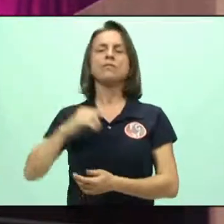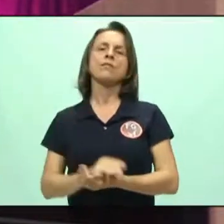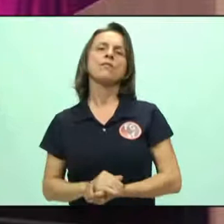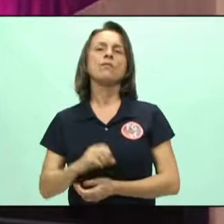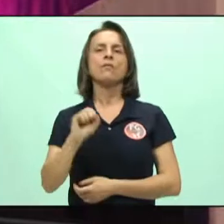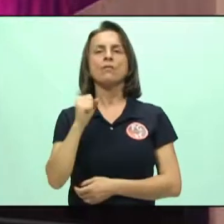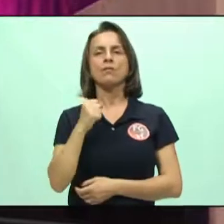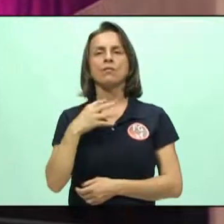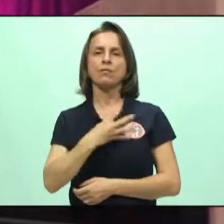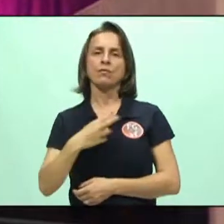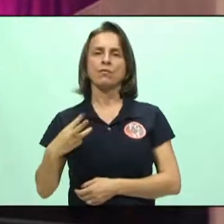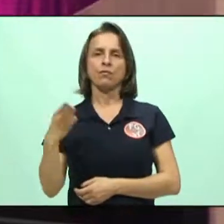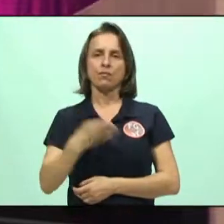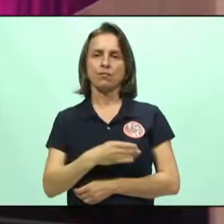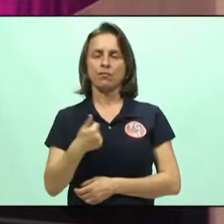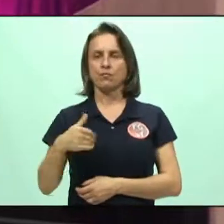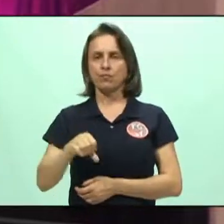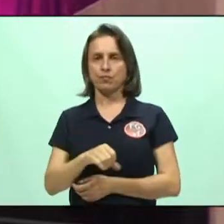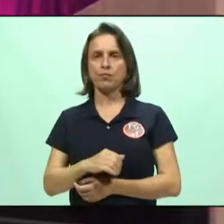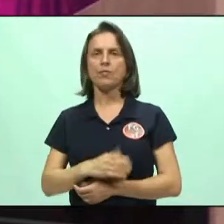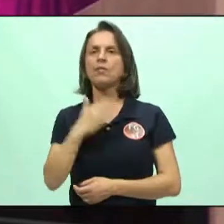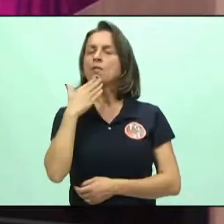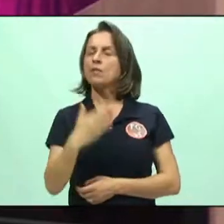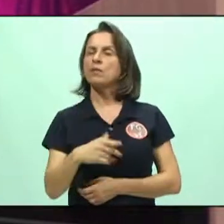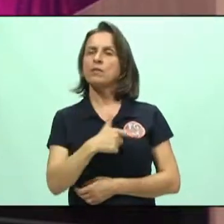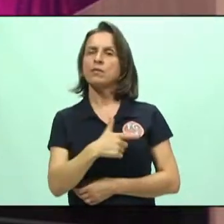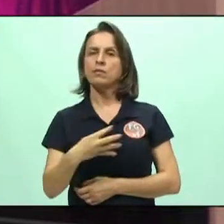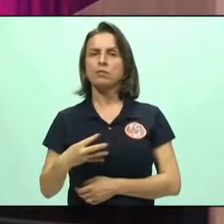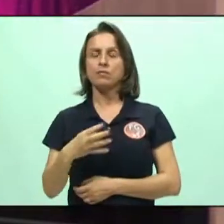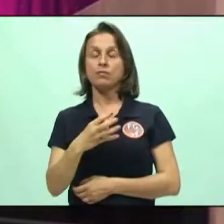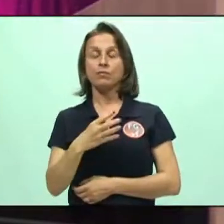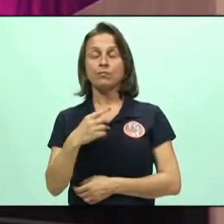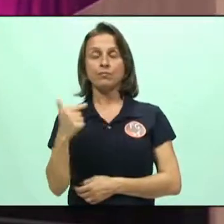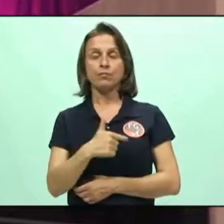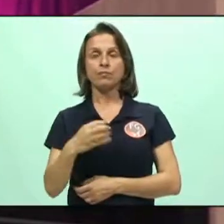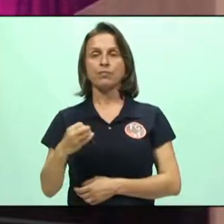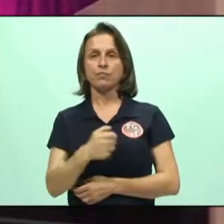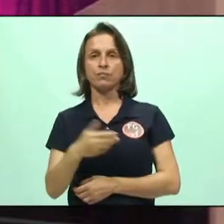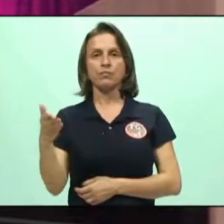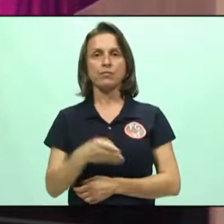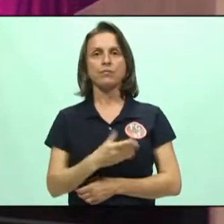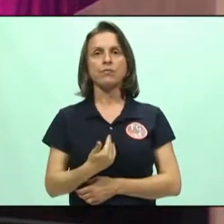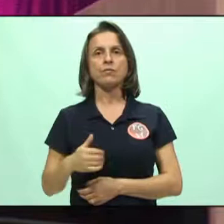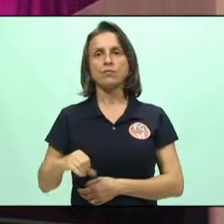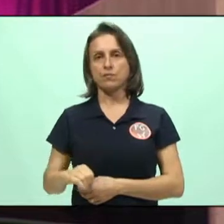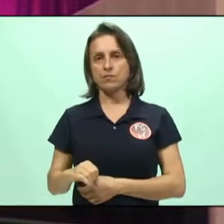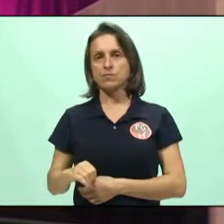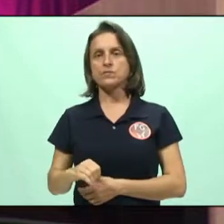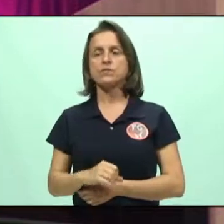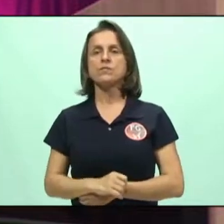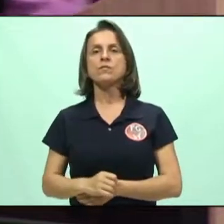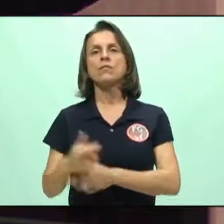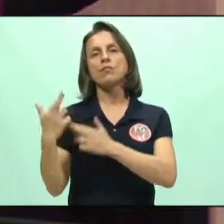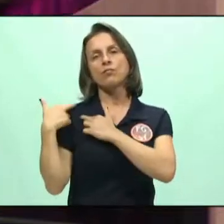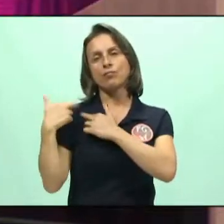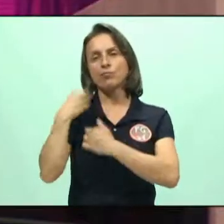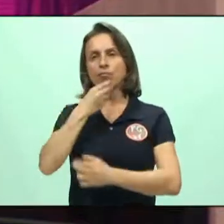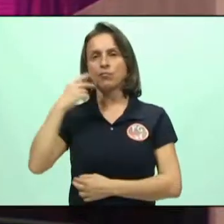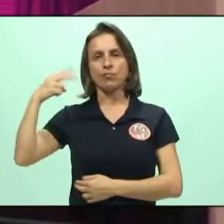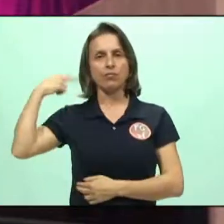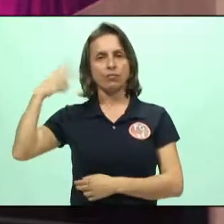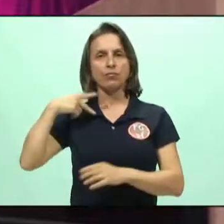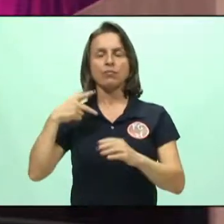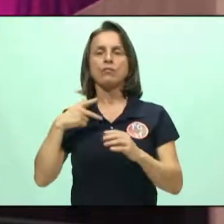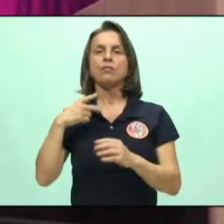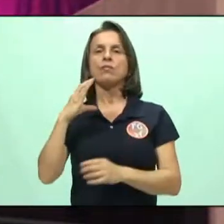2019 requerimento 202 2019 de autoria do vereador Carlos